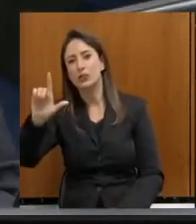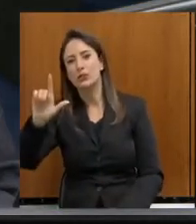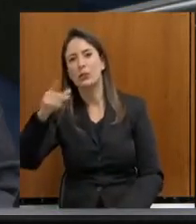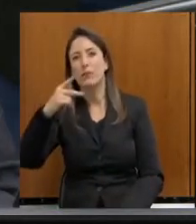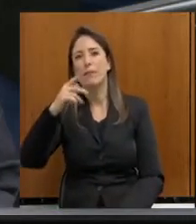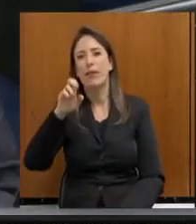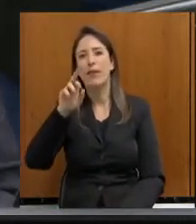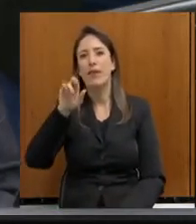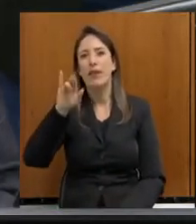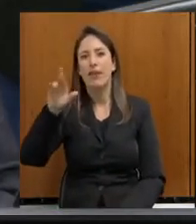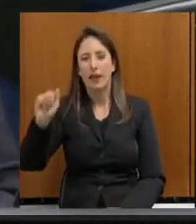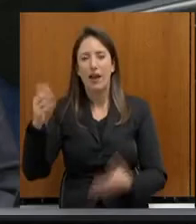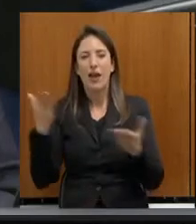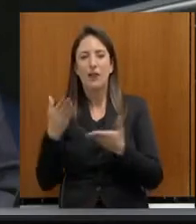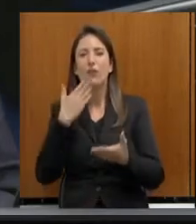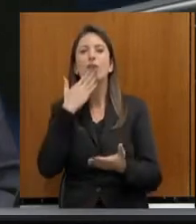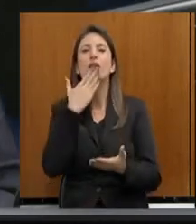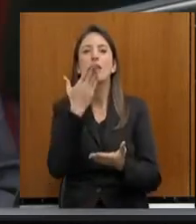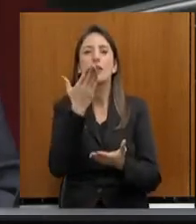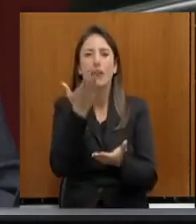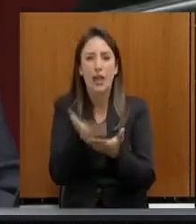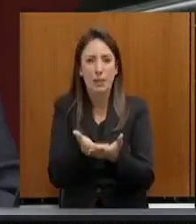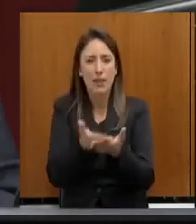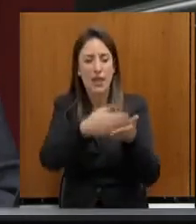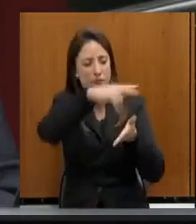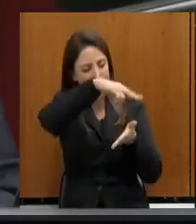a leitura de requerimento Nossa autoria